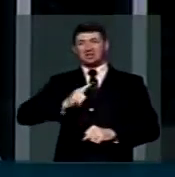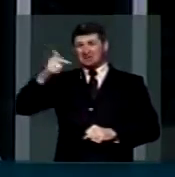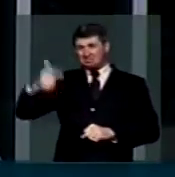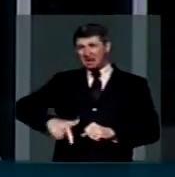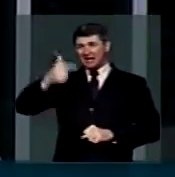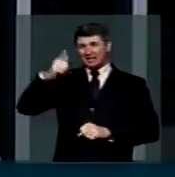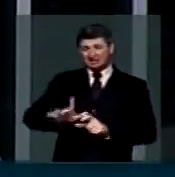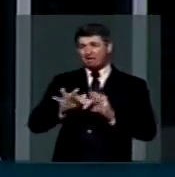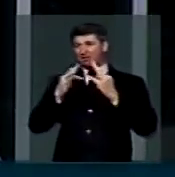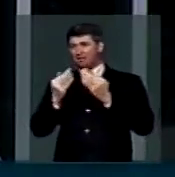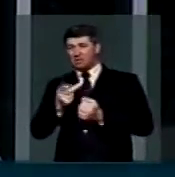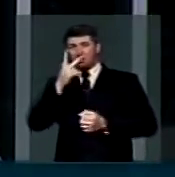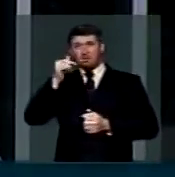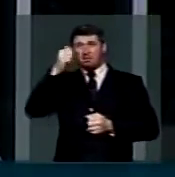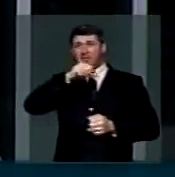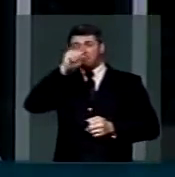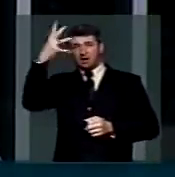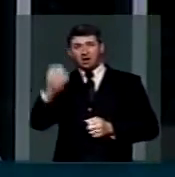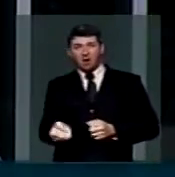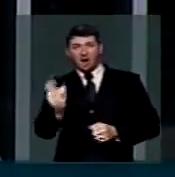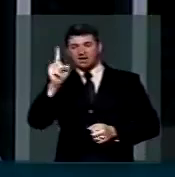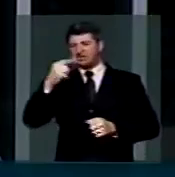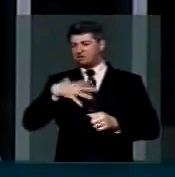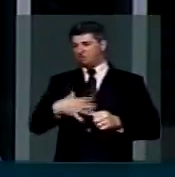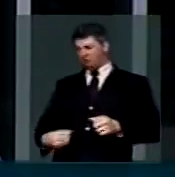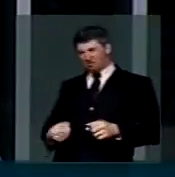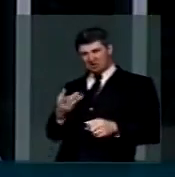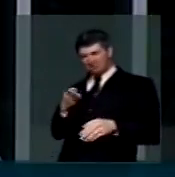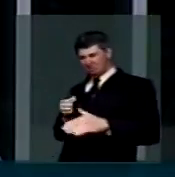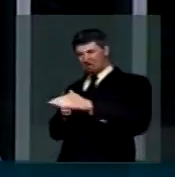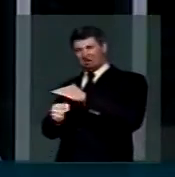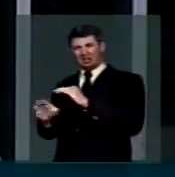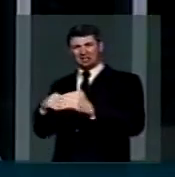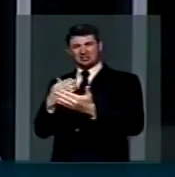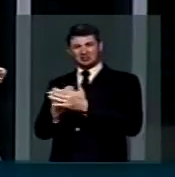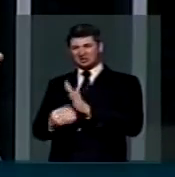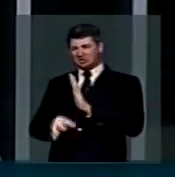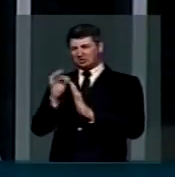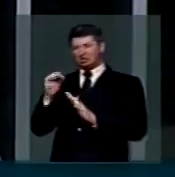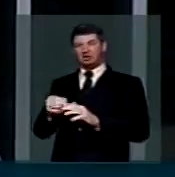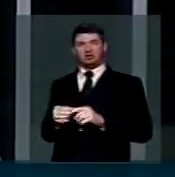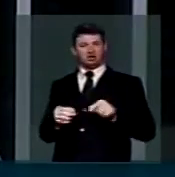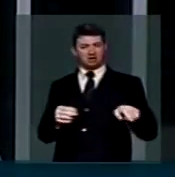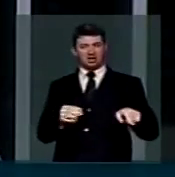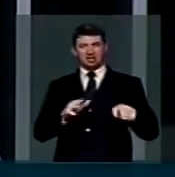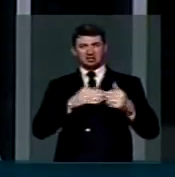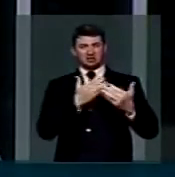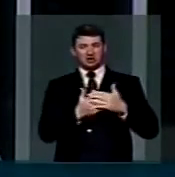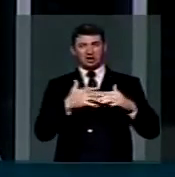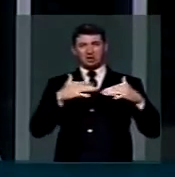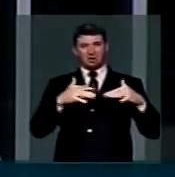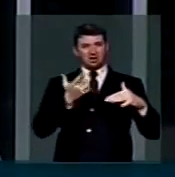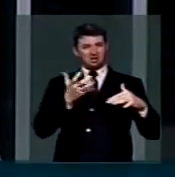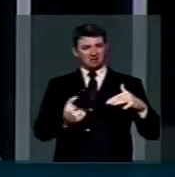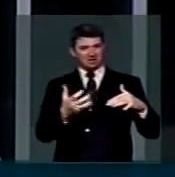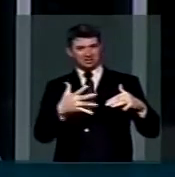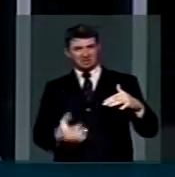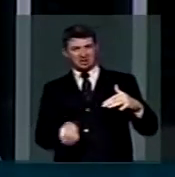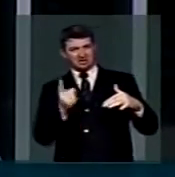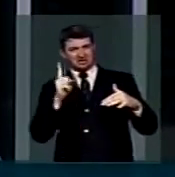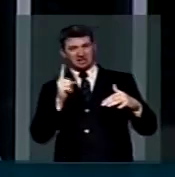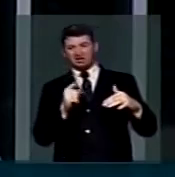os pais, os familiares não aceitam ver o seu filho ter uma matrícula negada numa escola, como nós